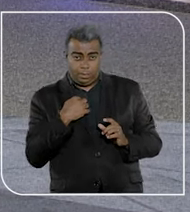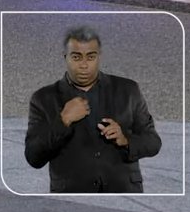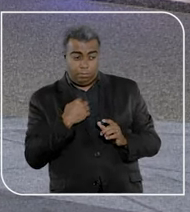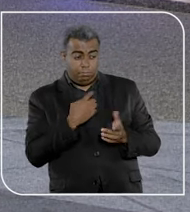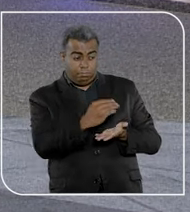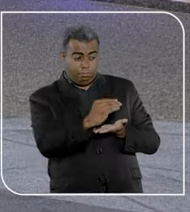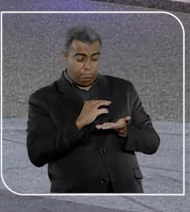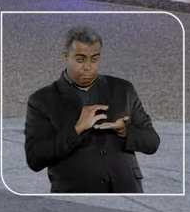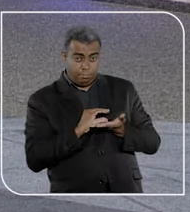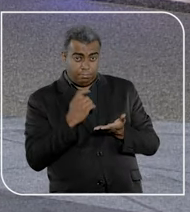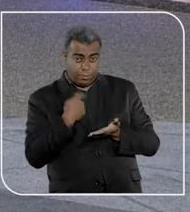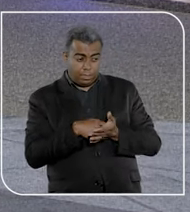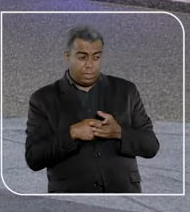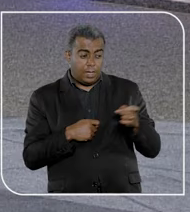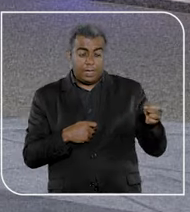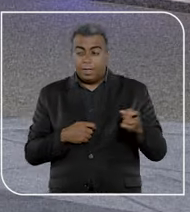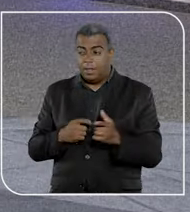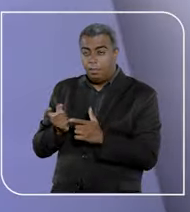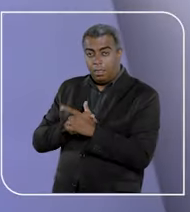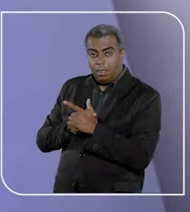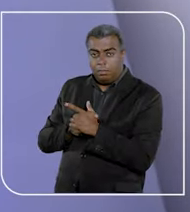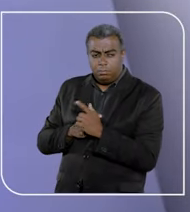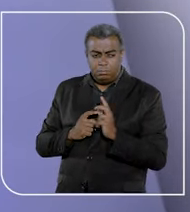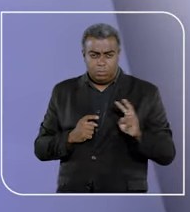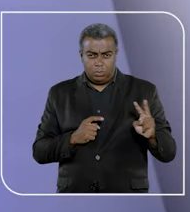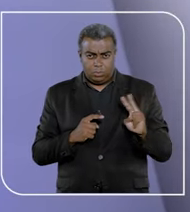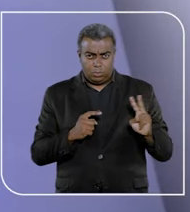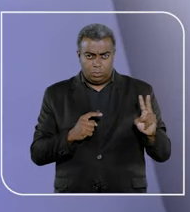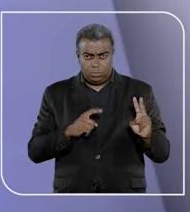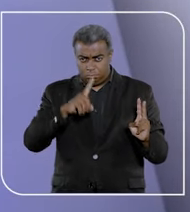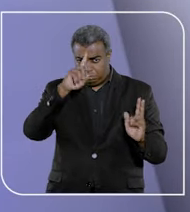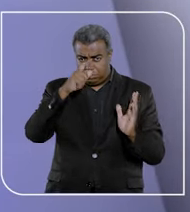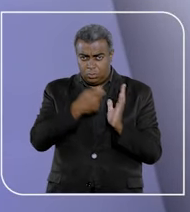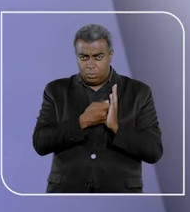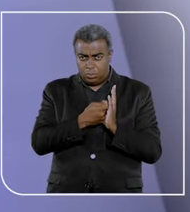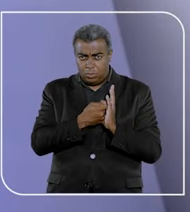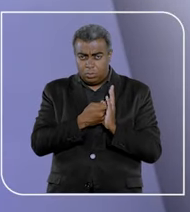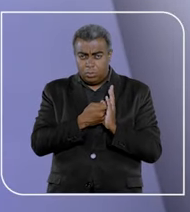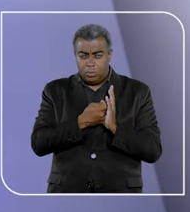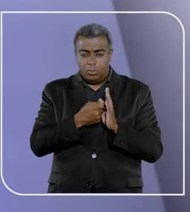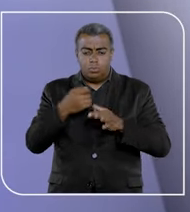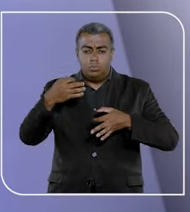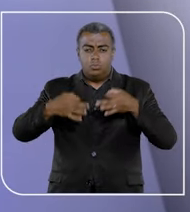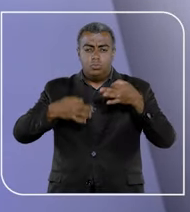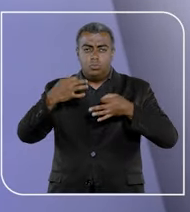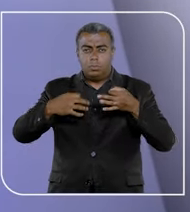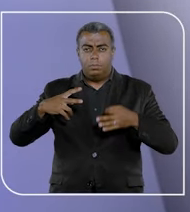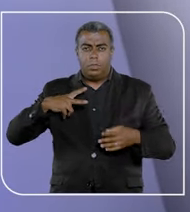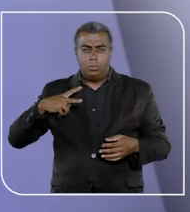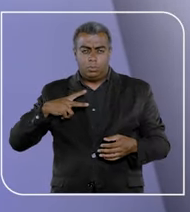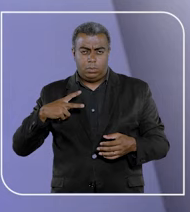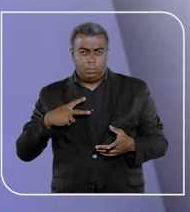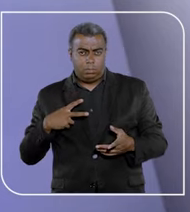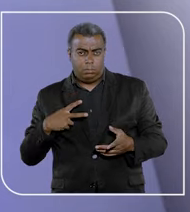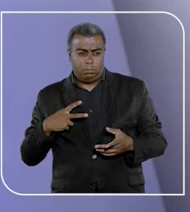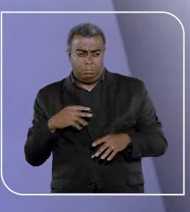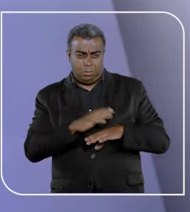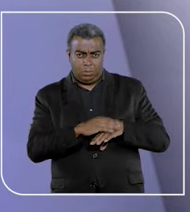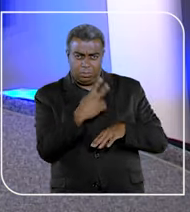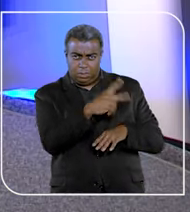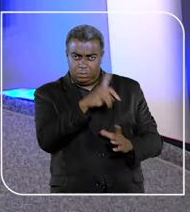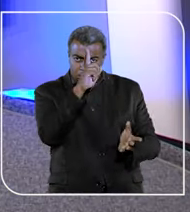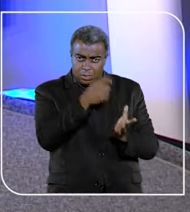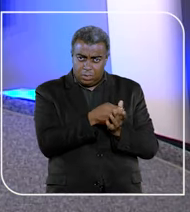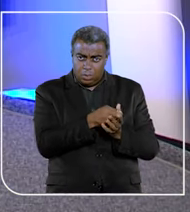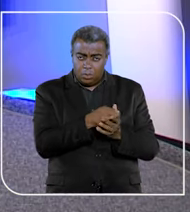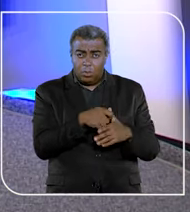vendedor, aliás, o credor e o devedor, eles que optam por esse tipo da alienação, né, alienação judicial por iniciativa particular,